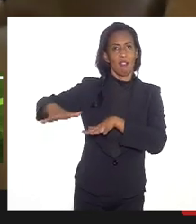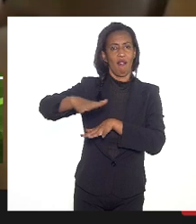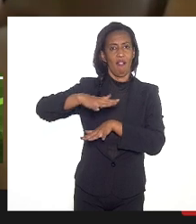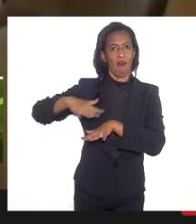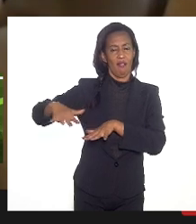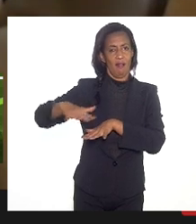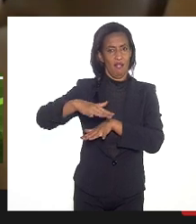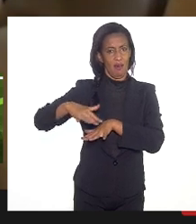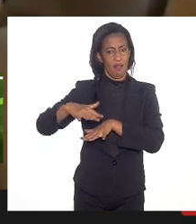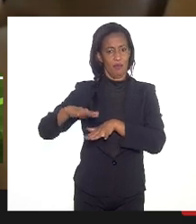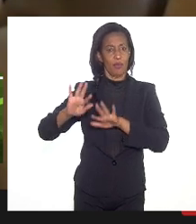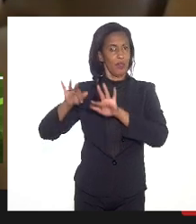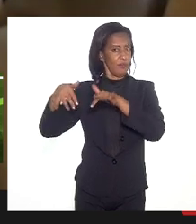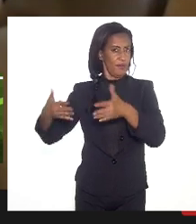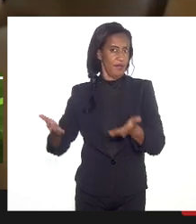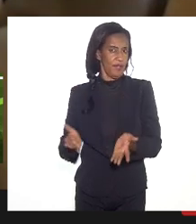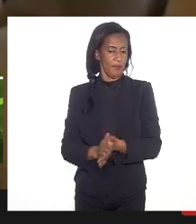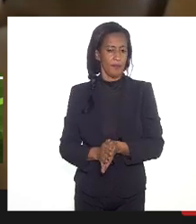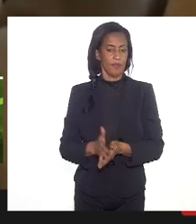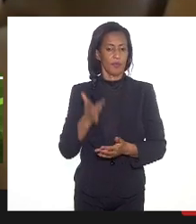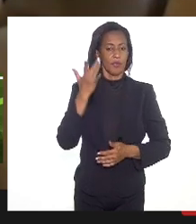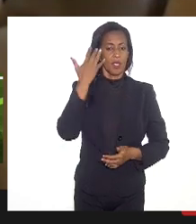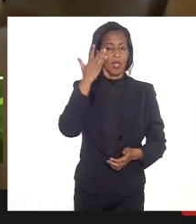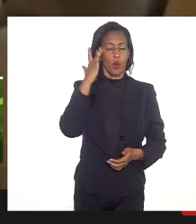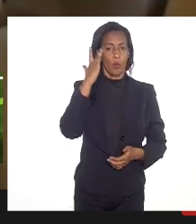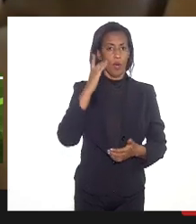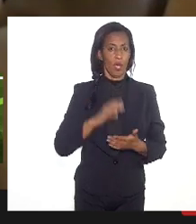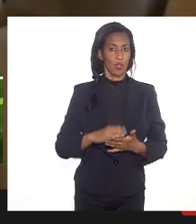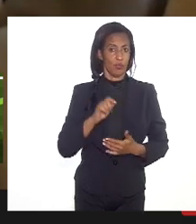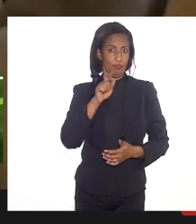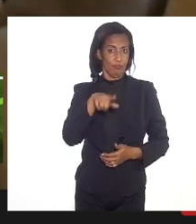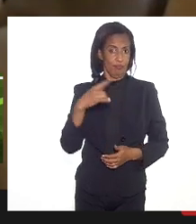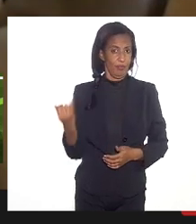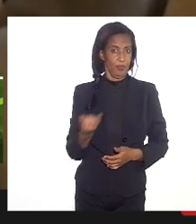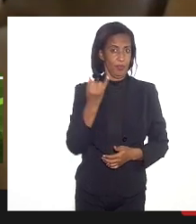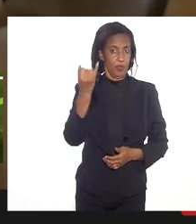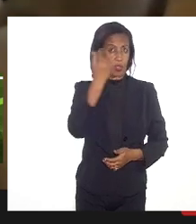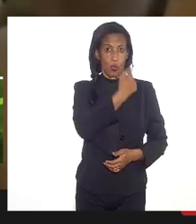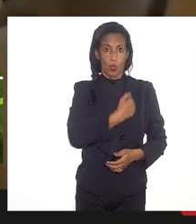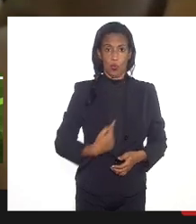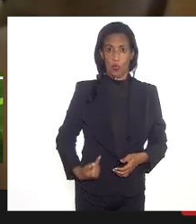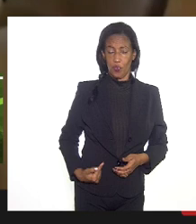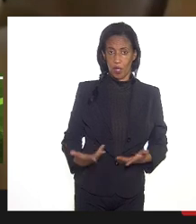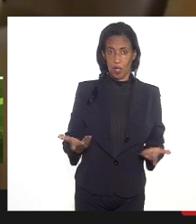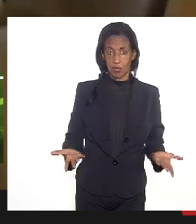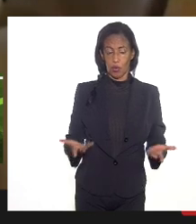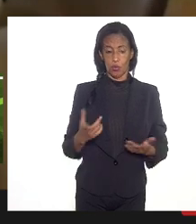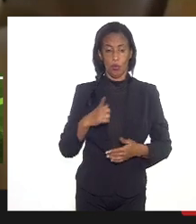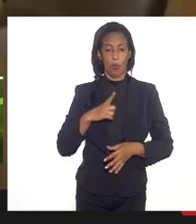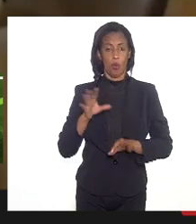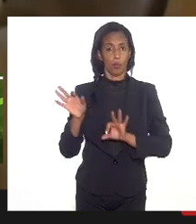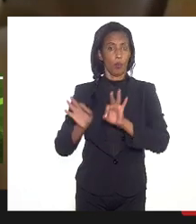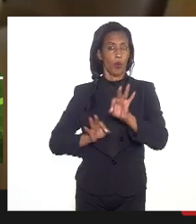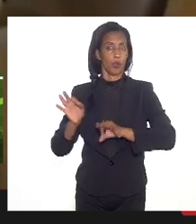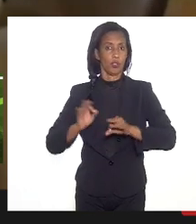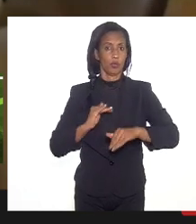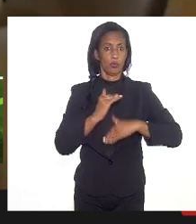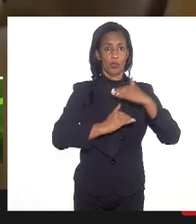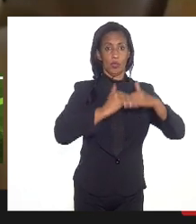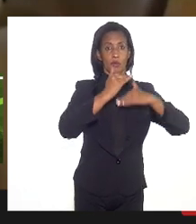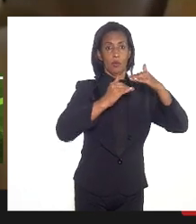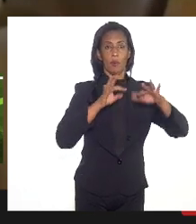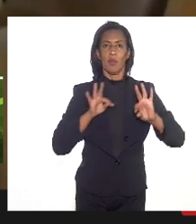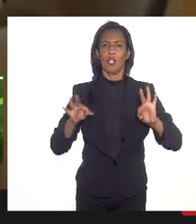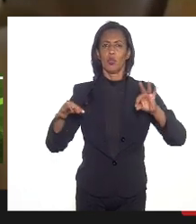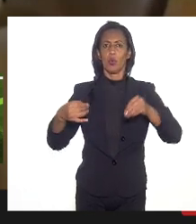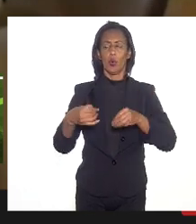rural, enfim. Acho que isso é muito importante. O governador quer fazer um plano de desenvolvimento para toda a população